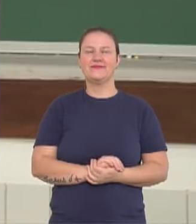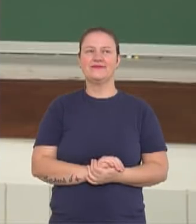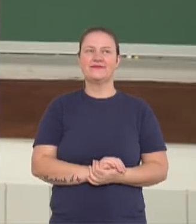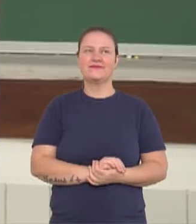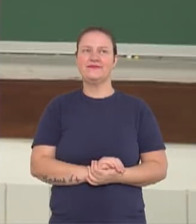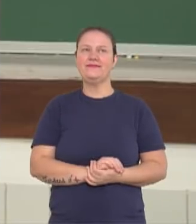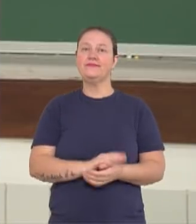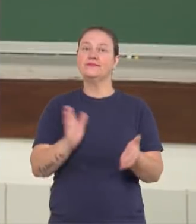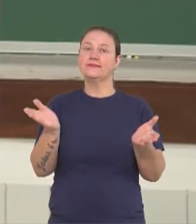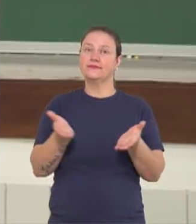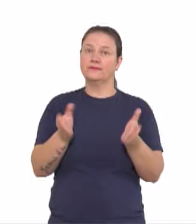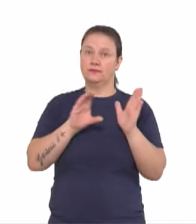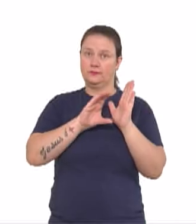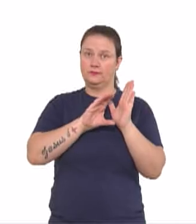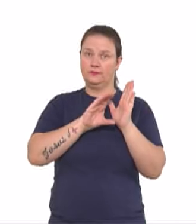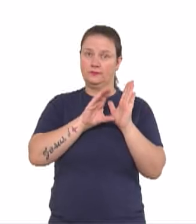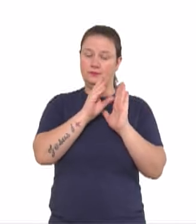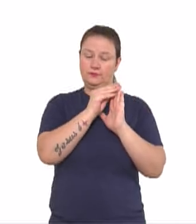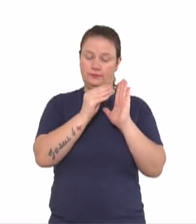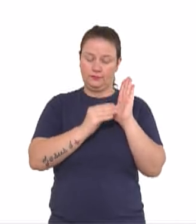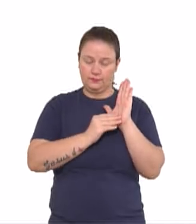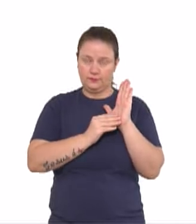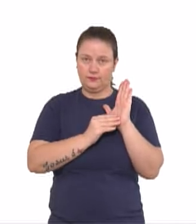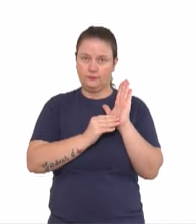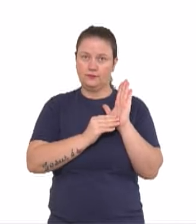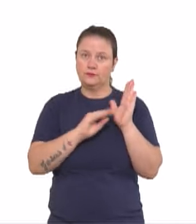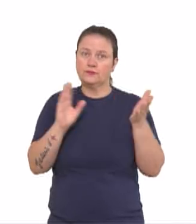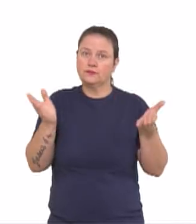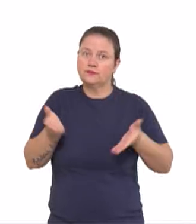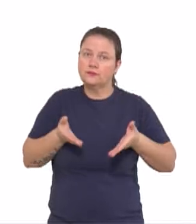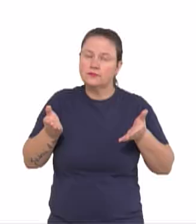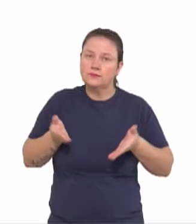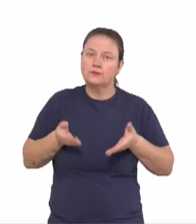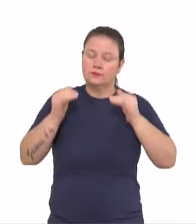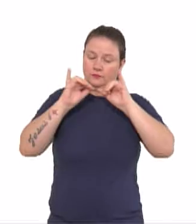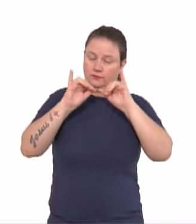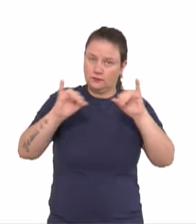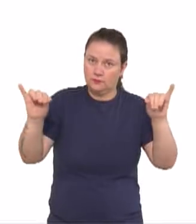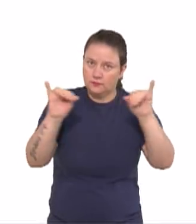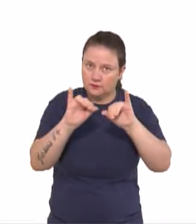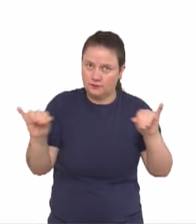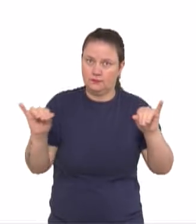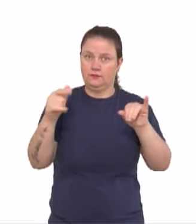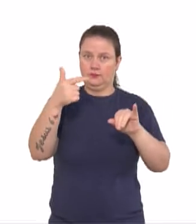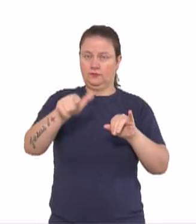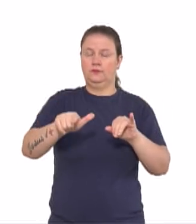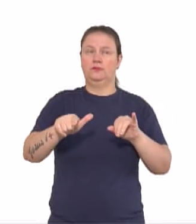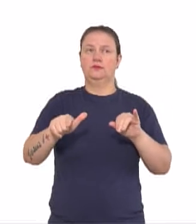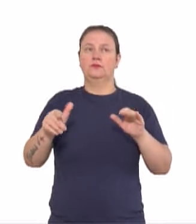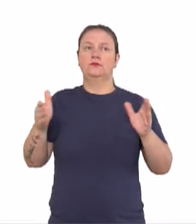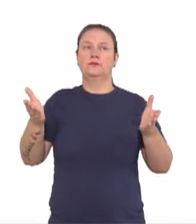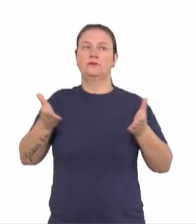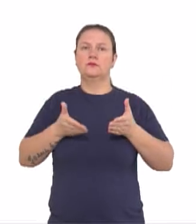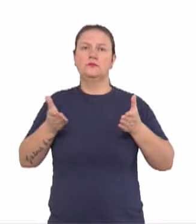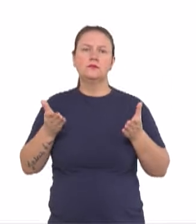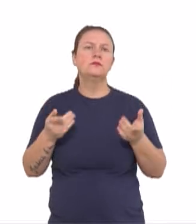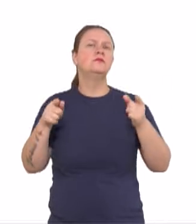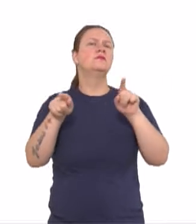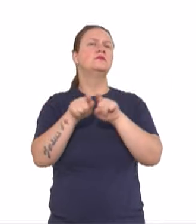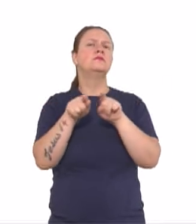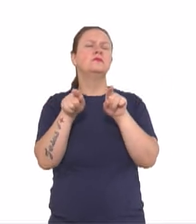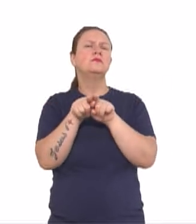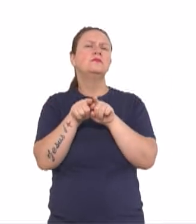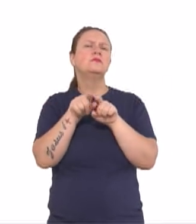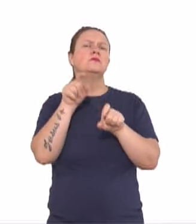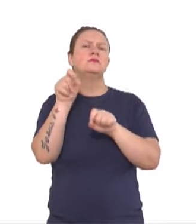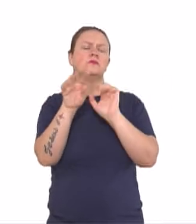Para os conteúdos de hoje, então, a gente vai trabalhar um pouquinho novamente da notícia, né? Só que agora a gente vai comparar a notícia